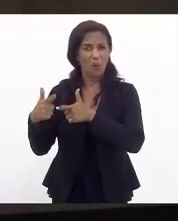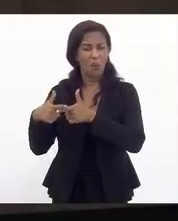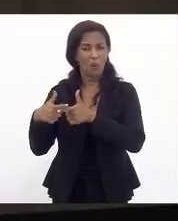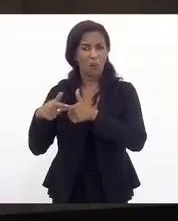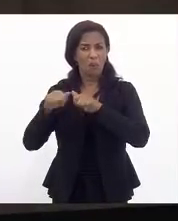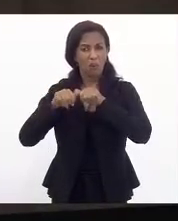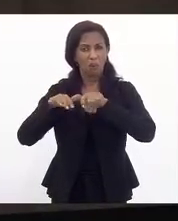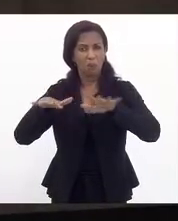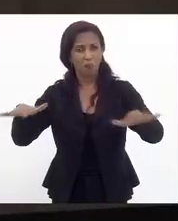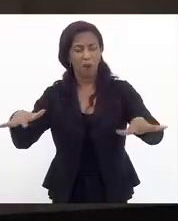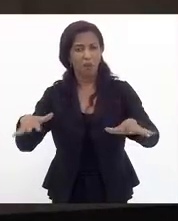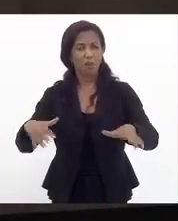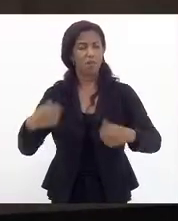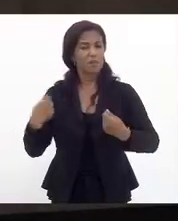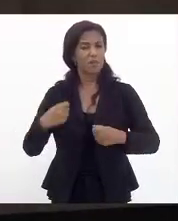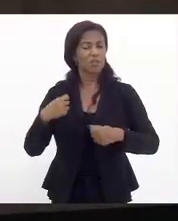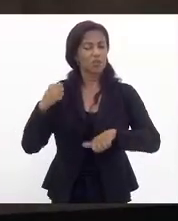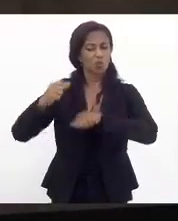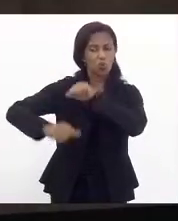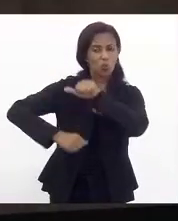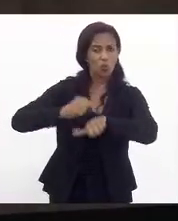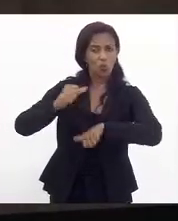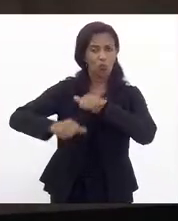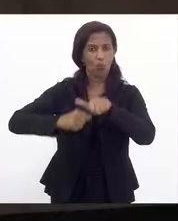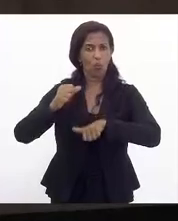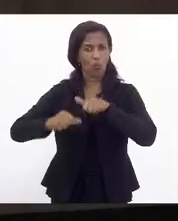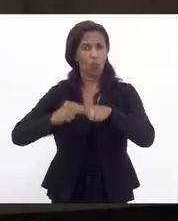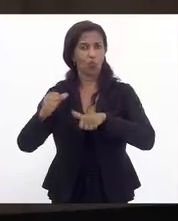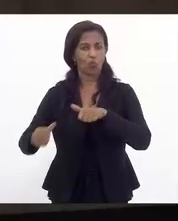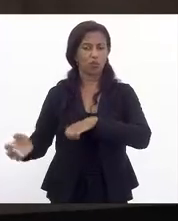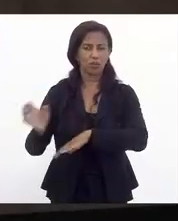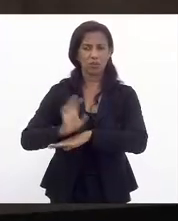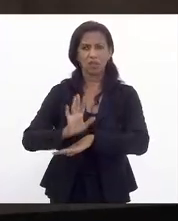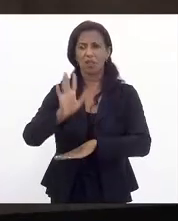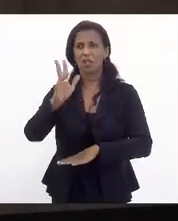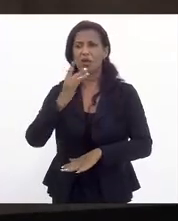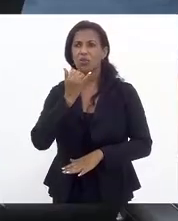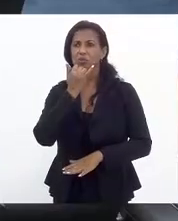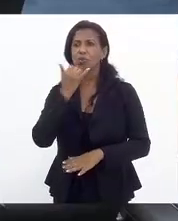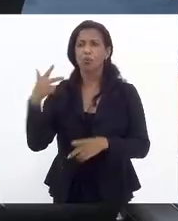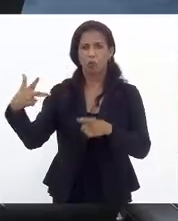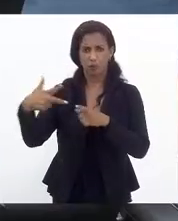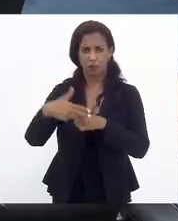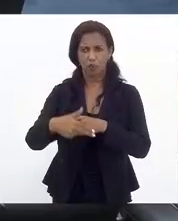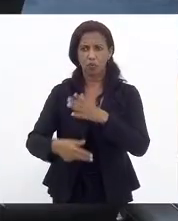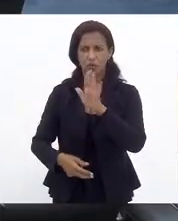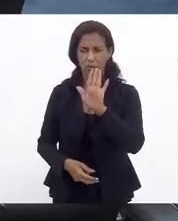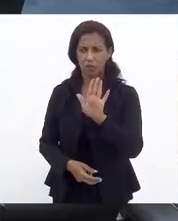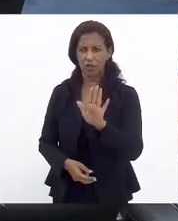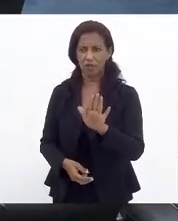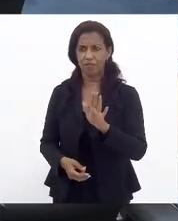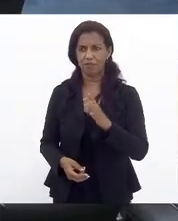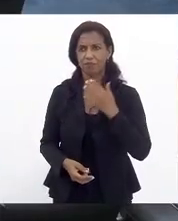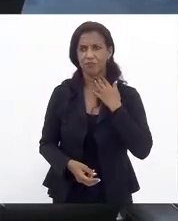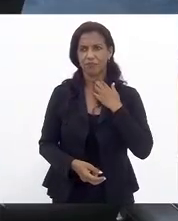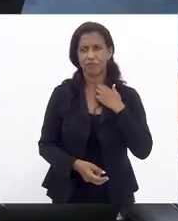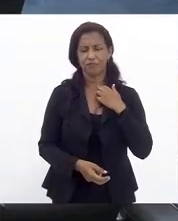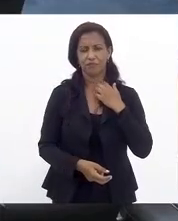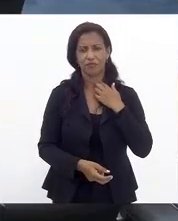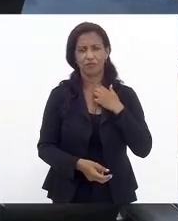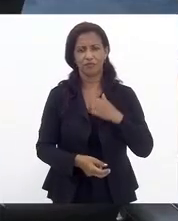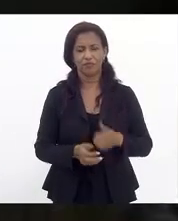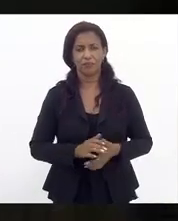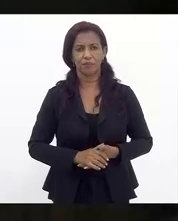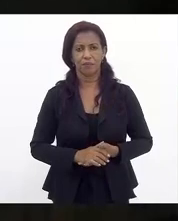de novo ciclo de desenvolvimento do Estado a casa eu vou fazer uma interrupção aci e mais pesada e permite